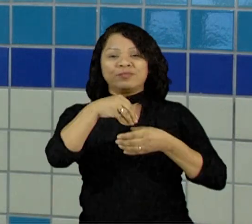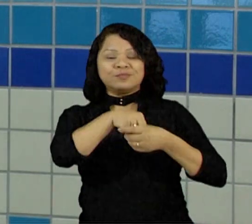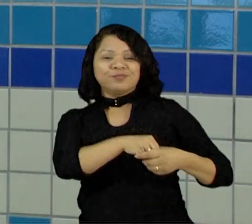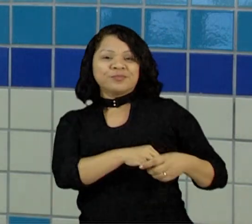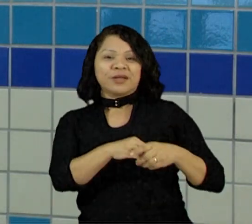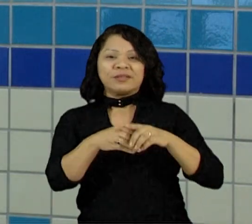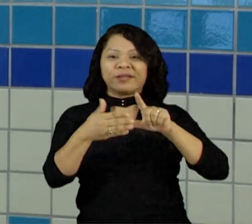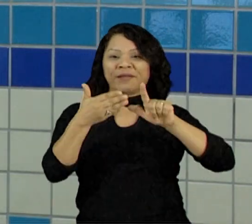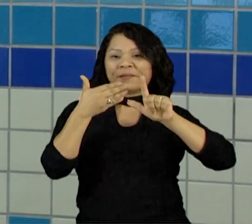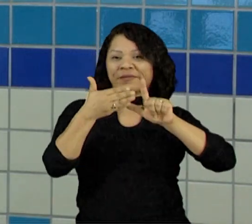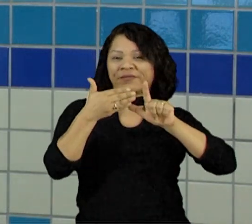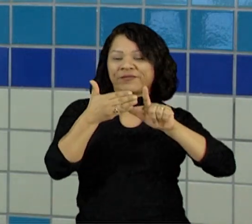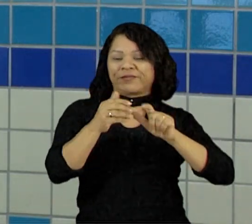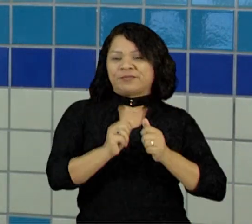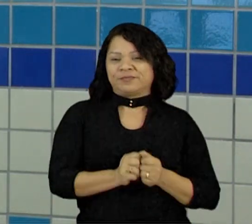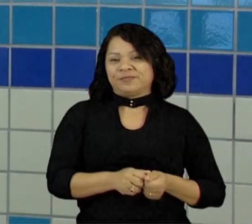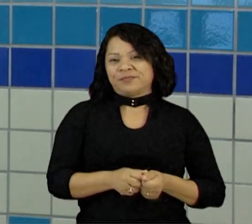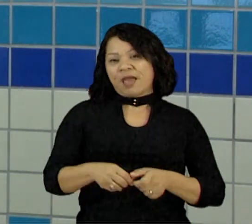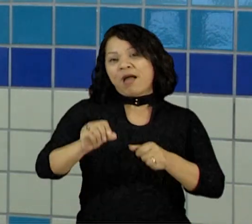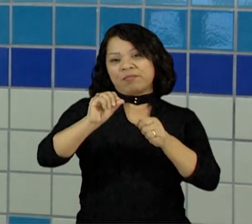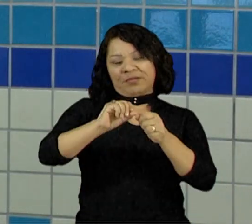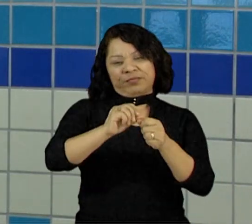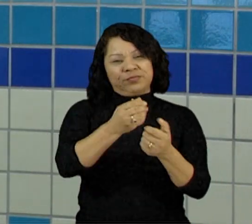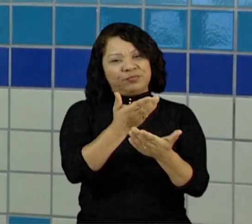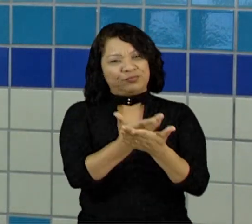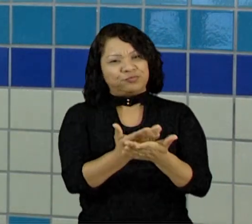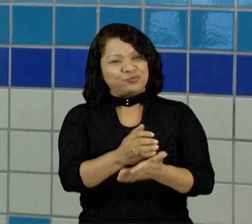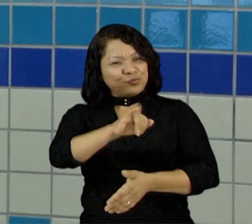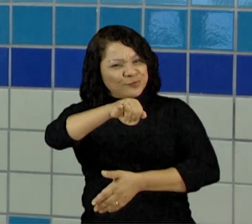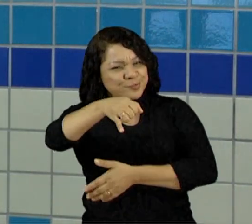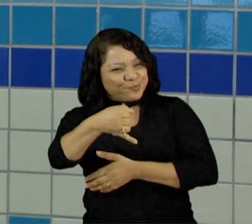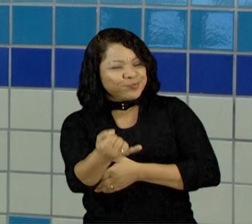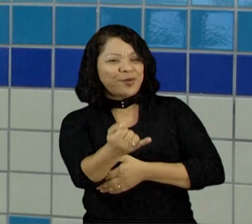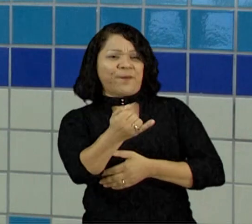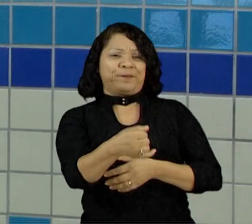para fazer o estudo. Aproveitem bastante,